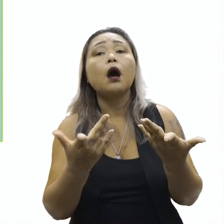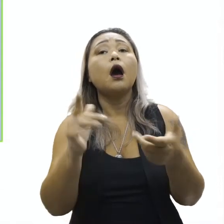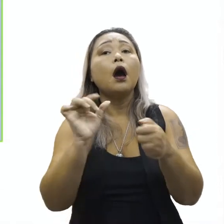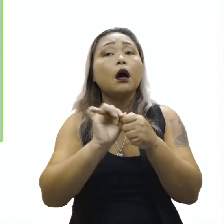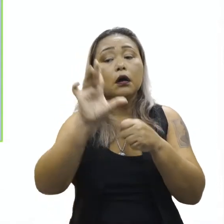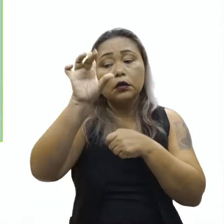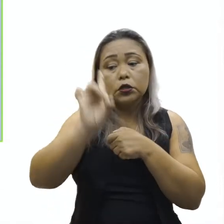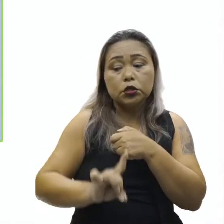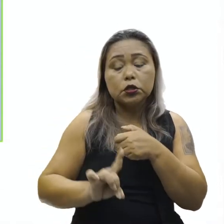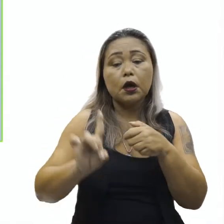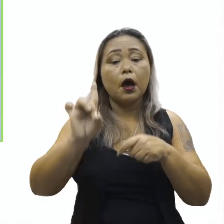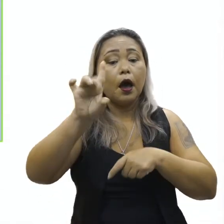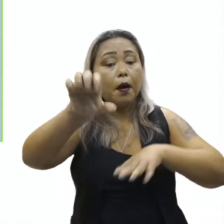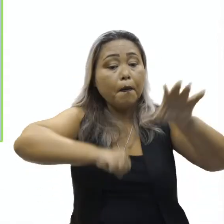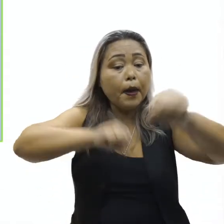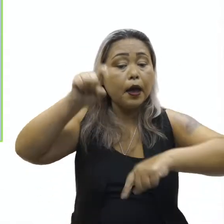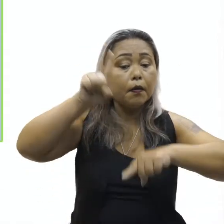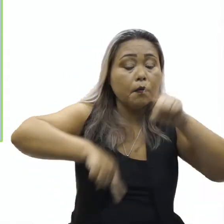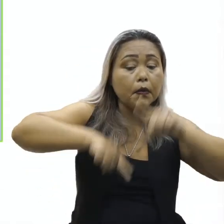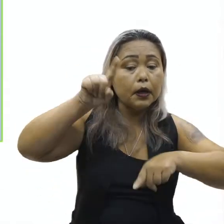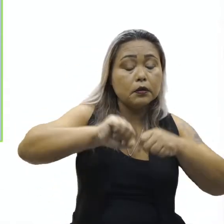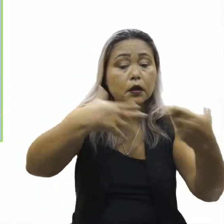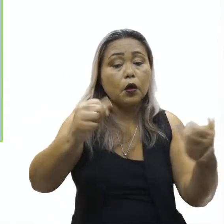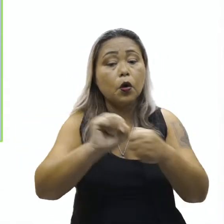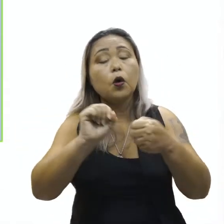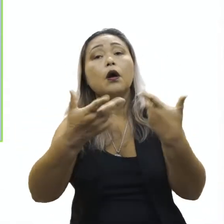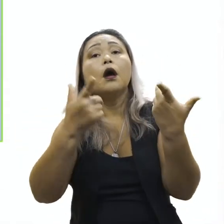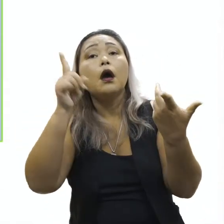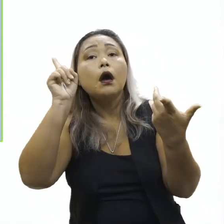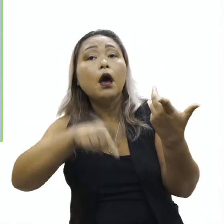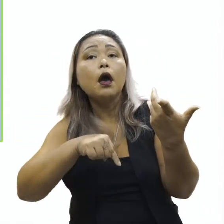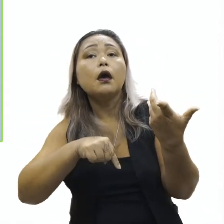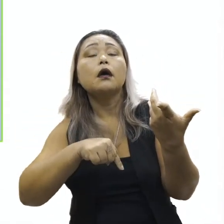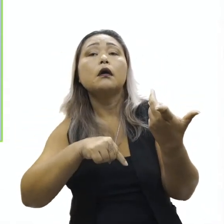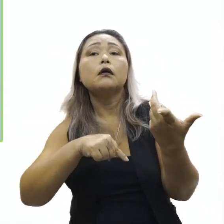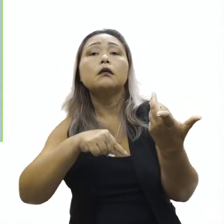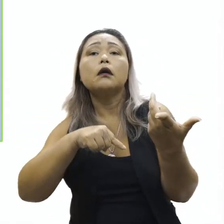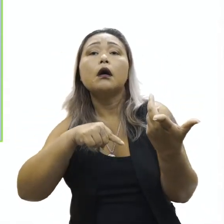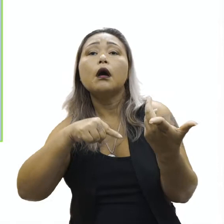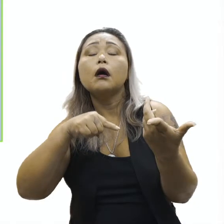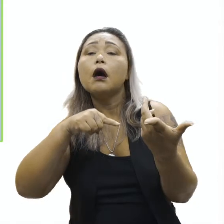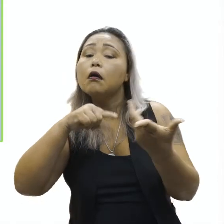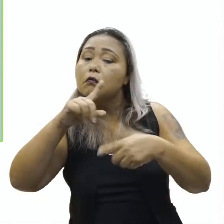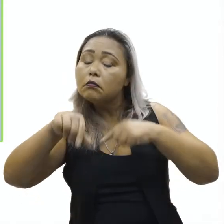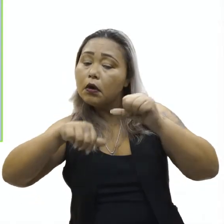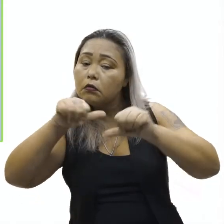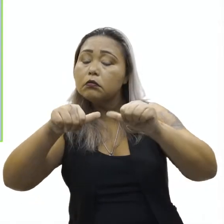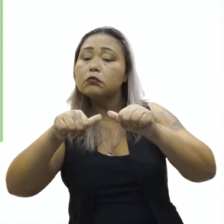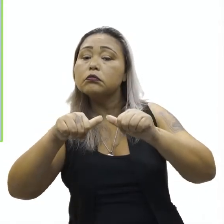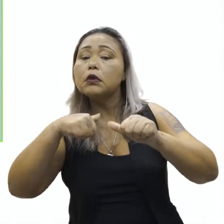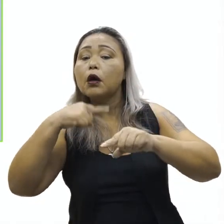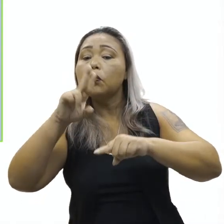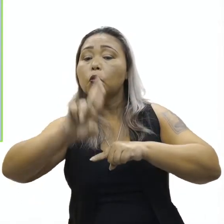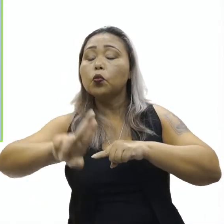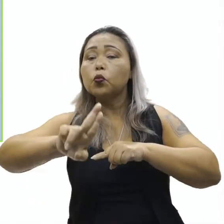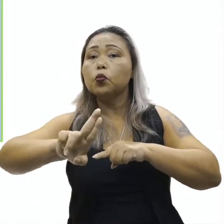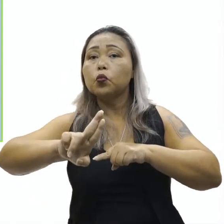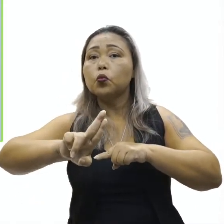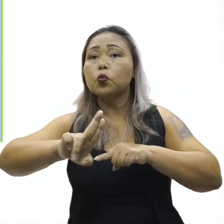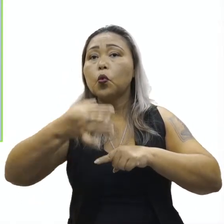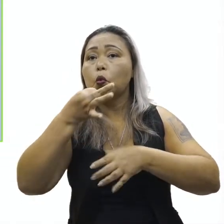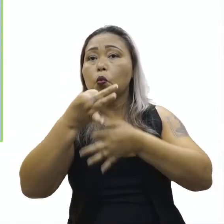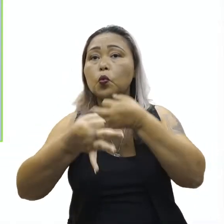propriedade material ou se defender-se juridicamente, passou a ser algo muito mais palpável e utilizado no discurso